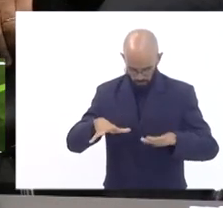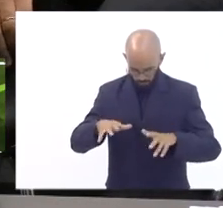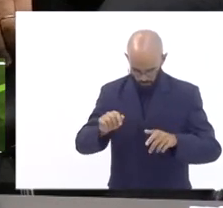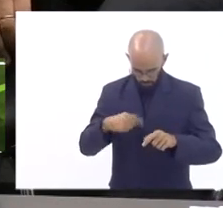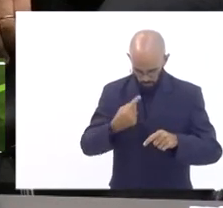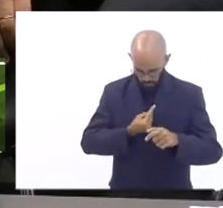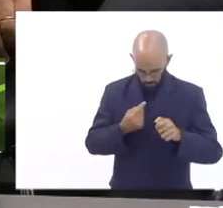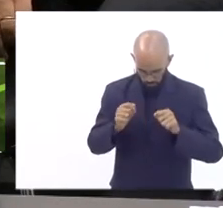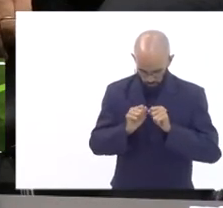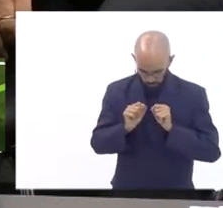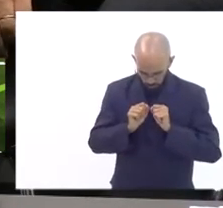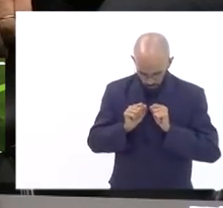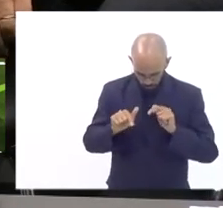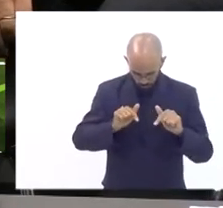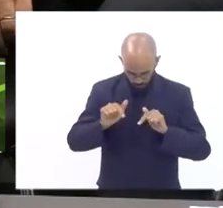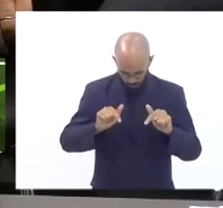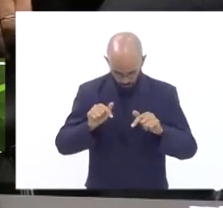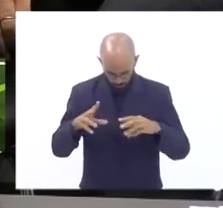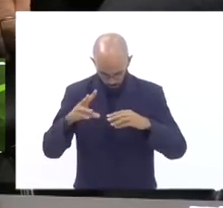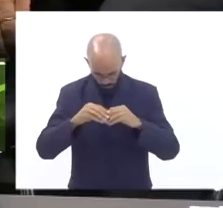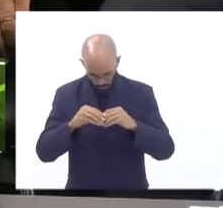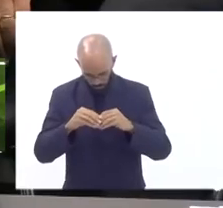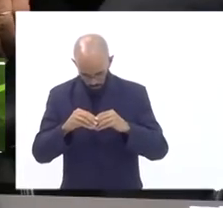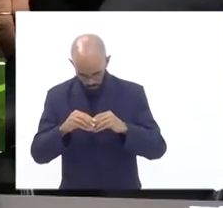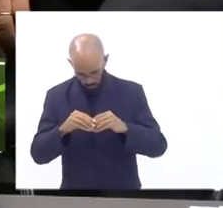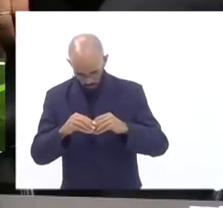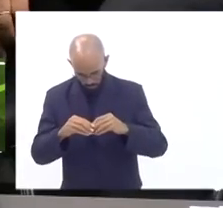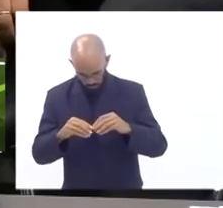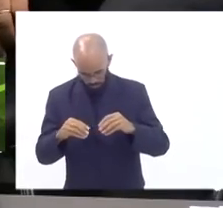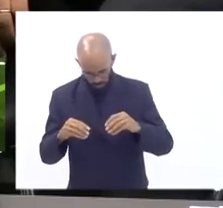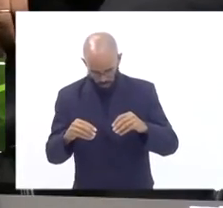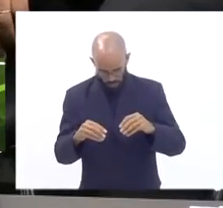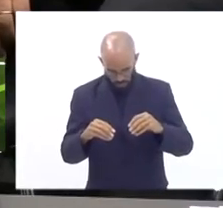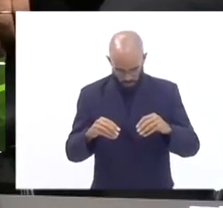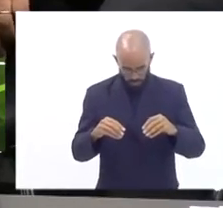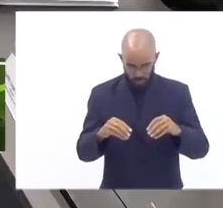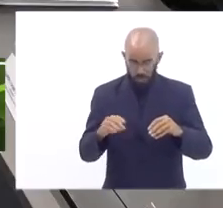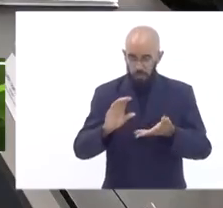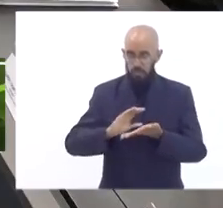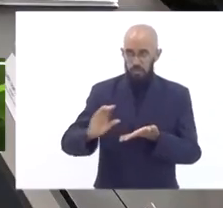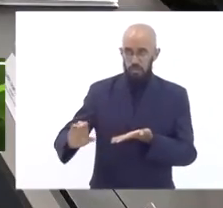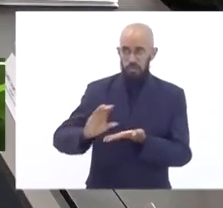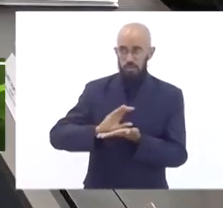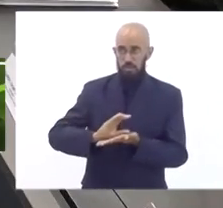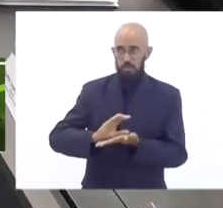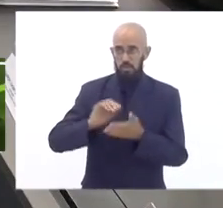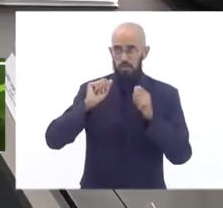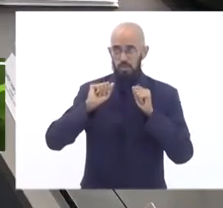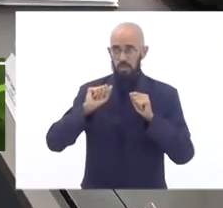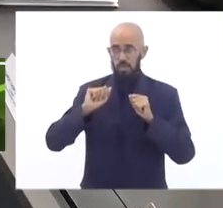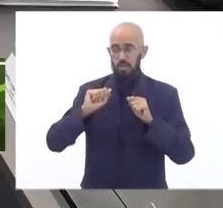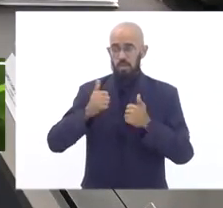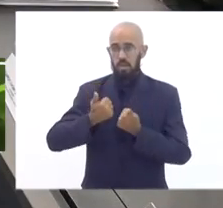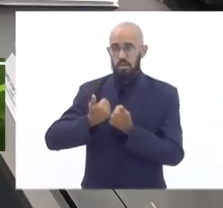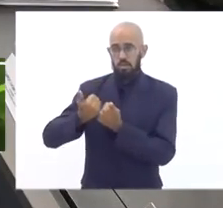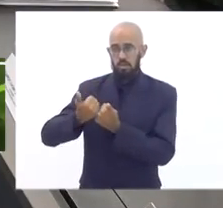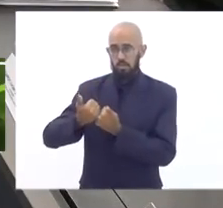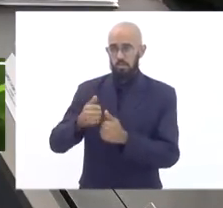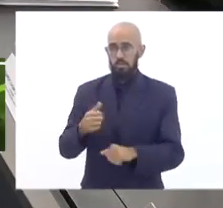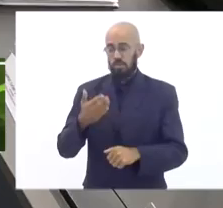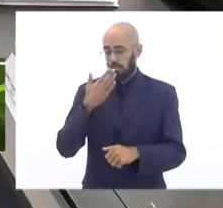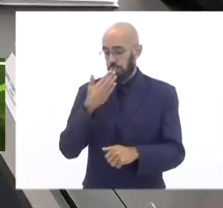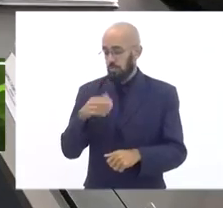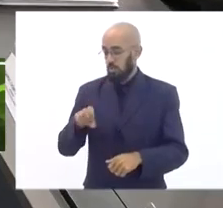um trabalho e incrementar as receitas acessórias. Então, eu solicitado à Supervia que encaminhe a essa